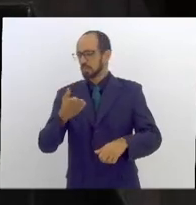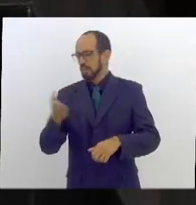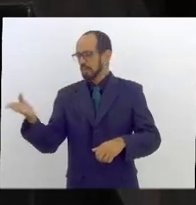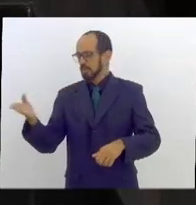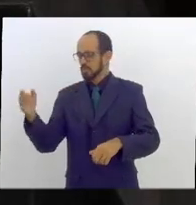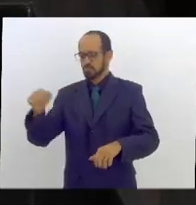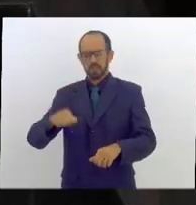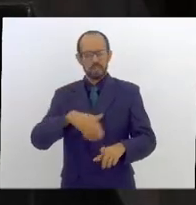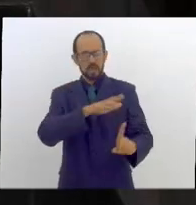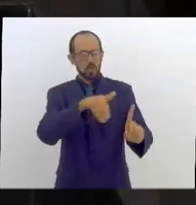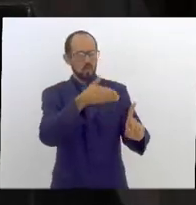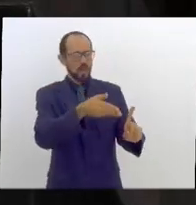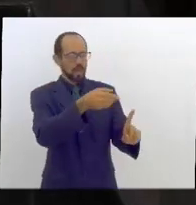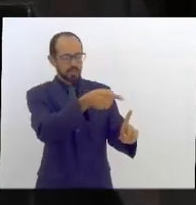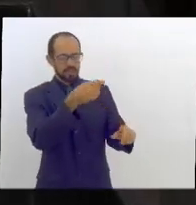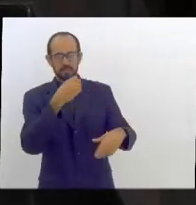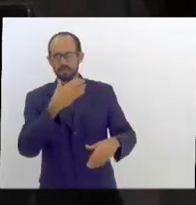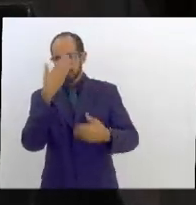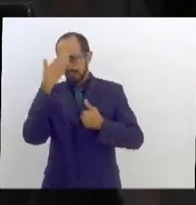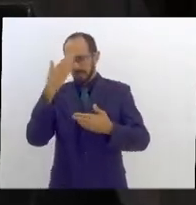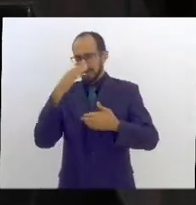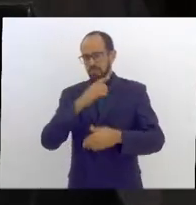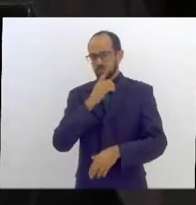Estado. Obrigada, bom dia.